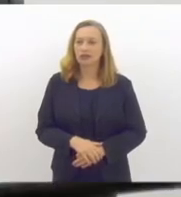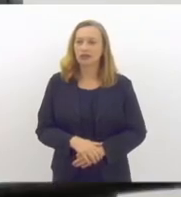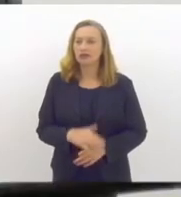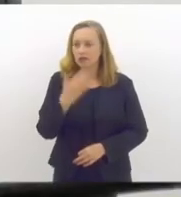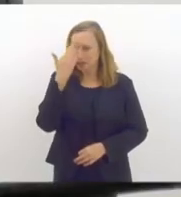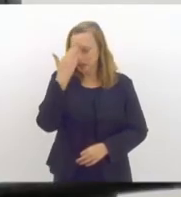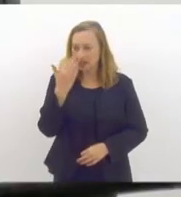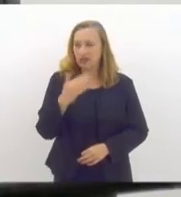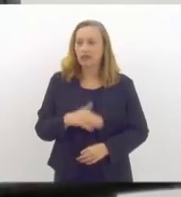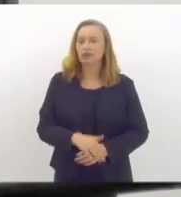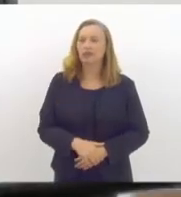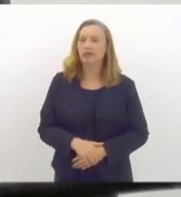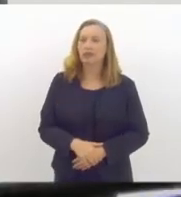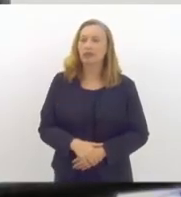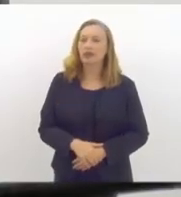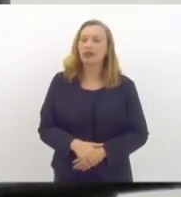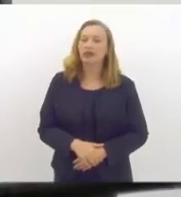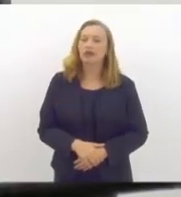Obrigado.